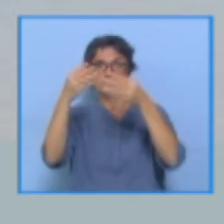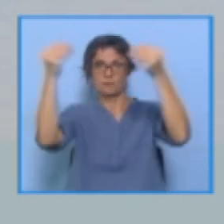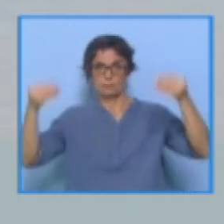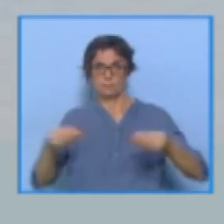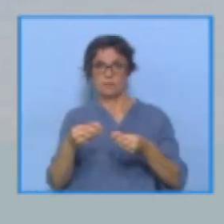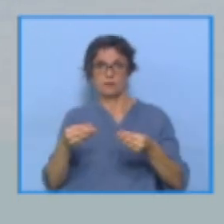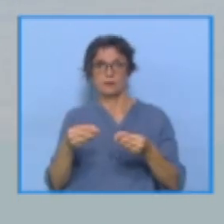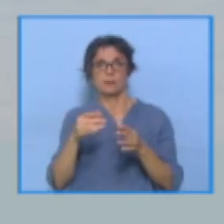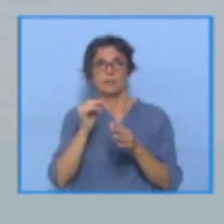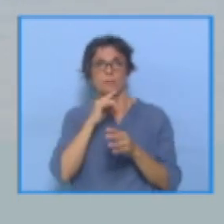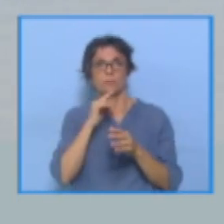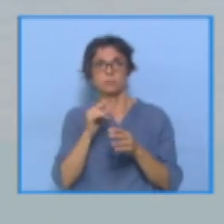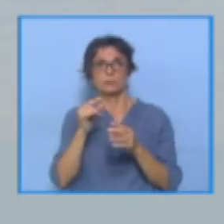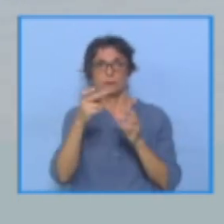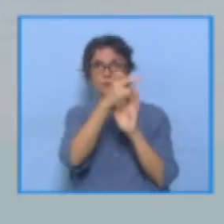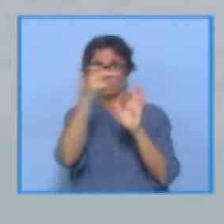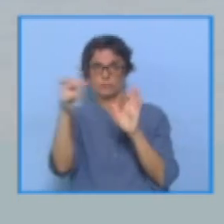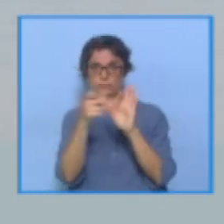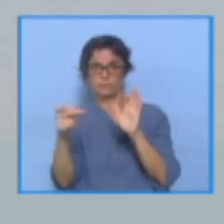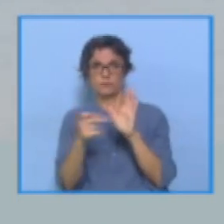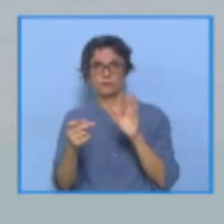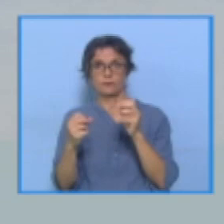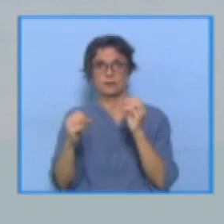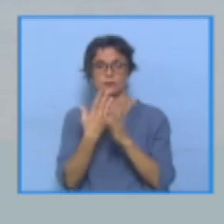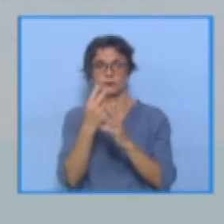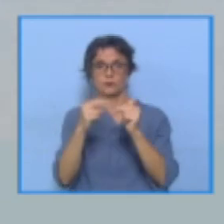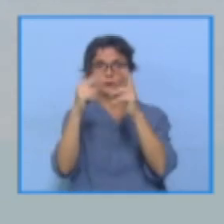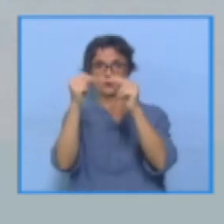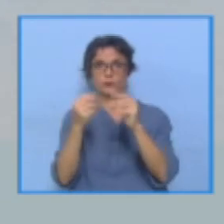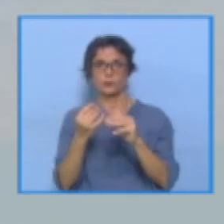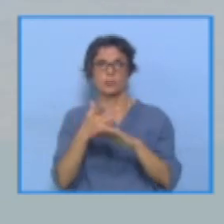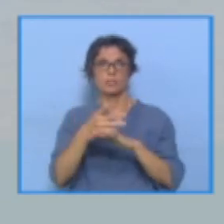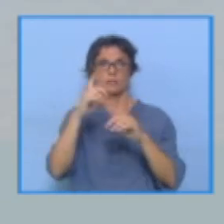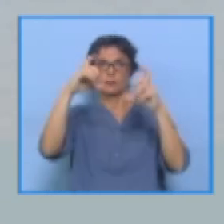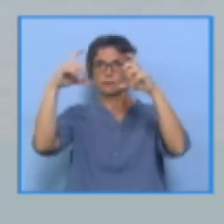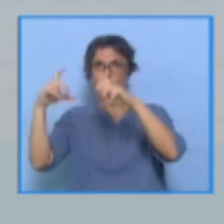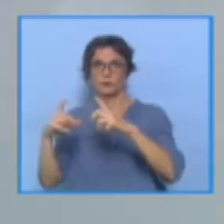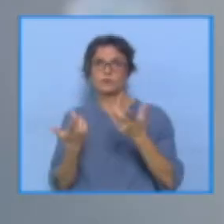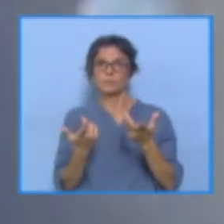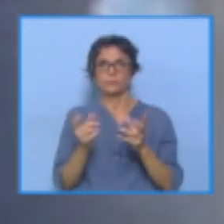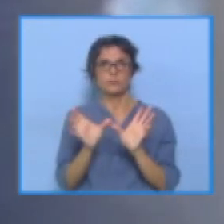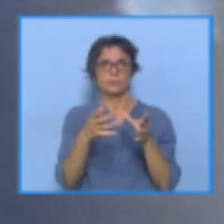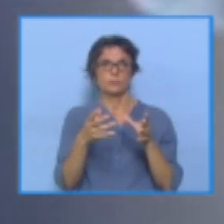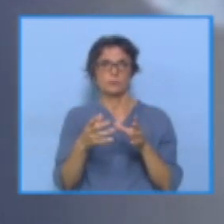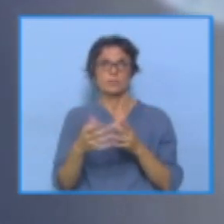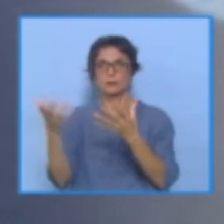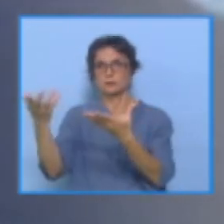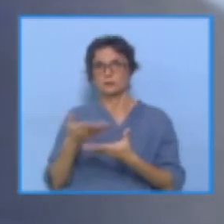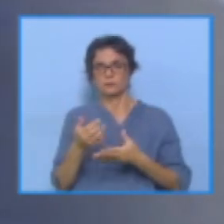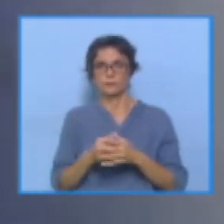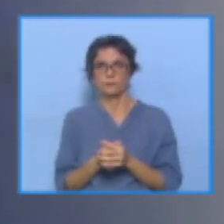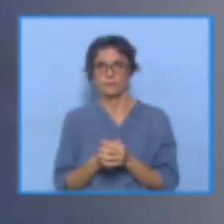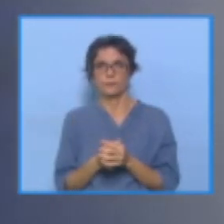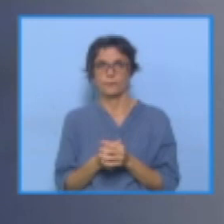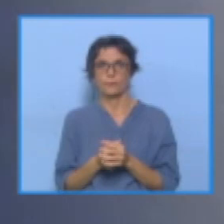a frase com a ajuda das Caritas Diocesanas e dos secretariados, com fotografias de migrantes e de comunidades de acolhimento.